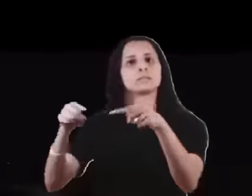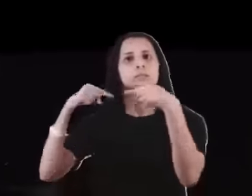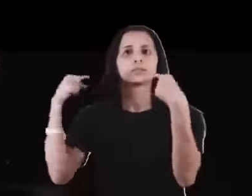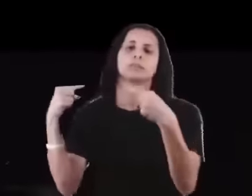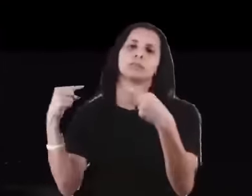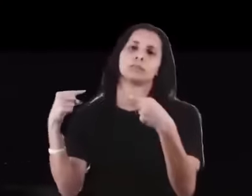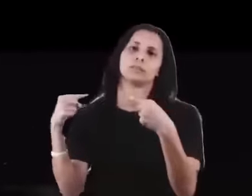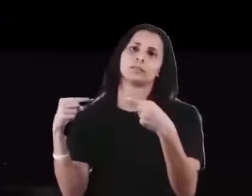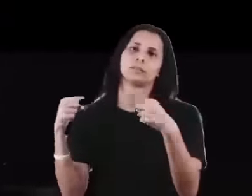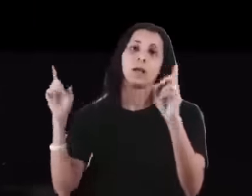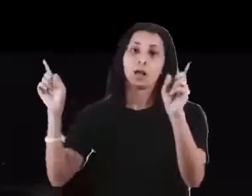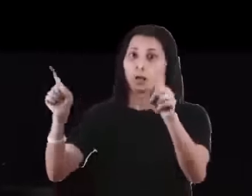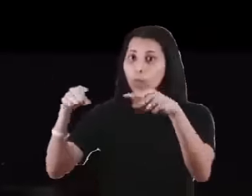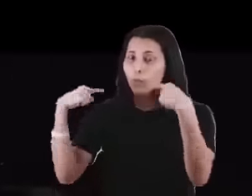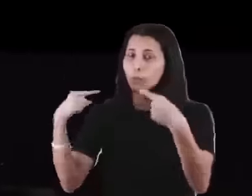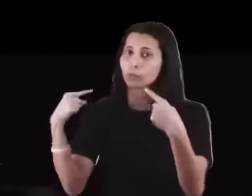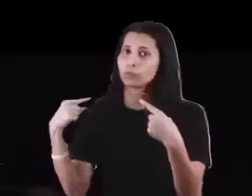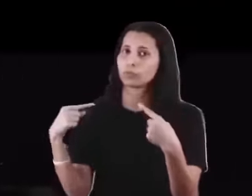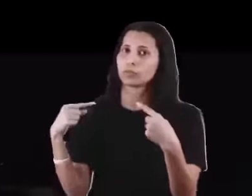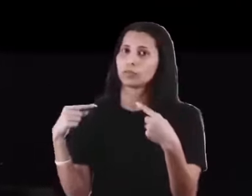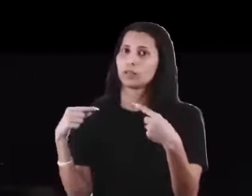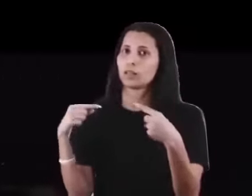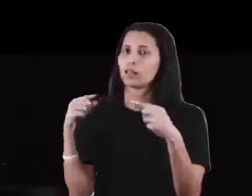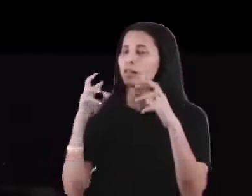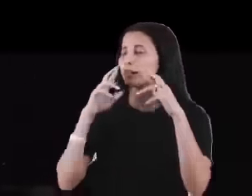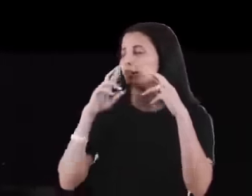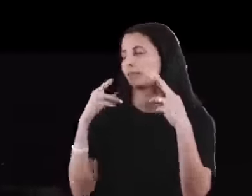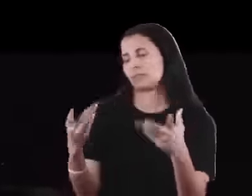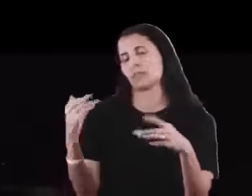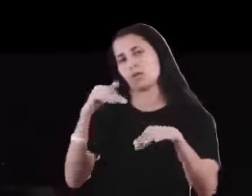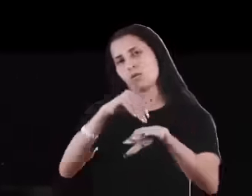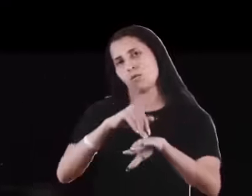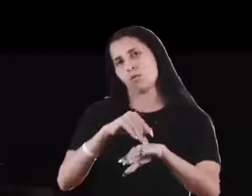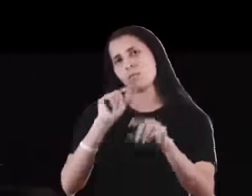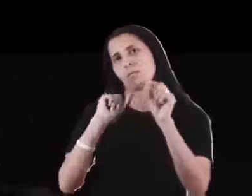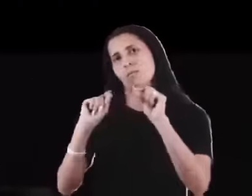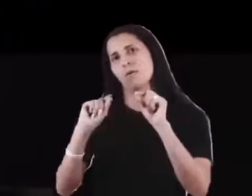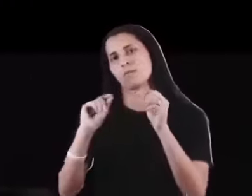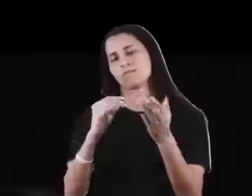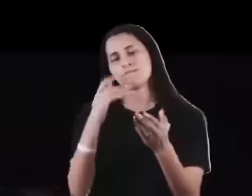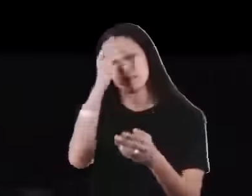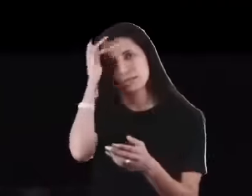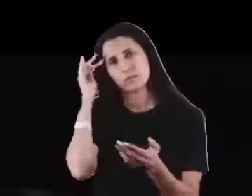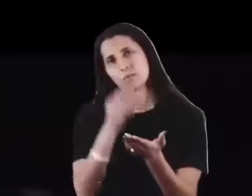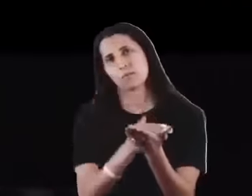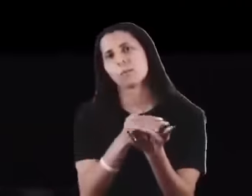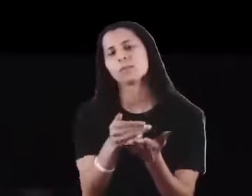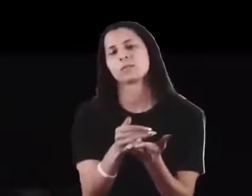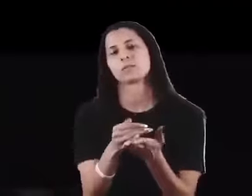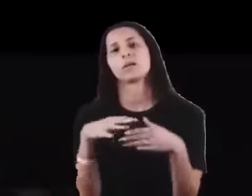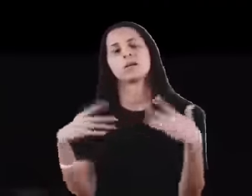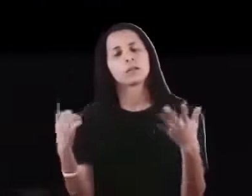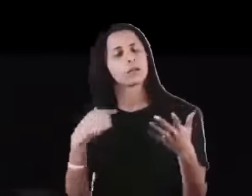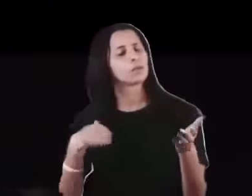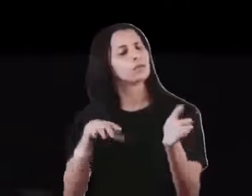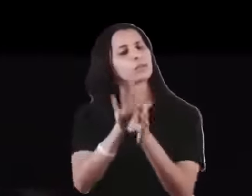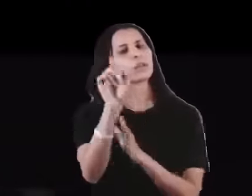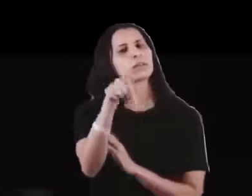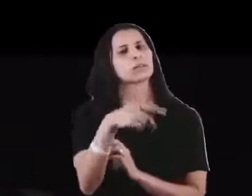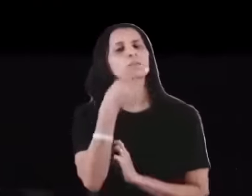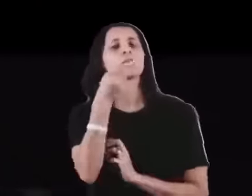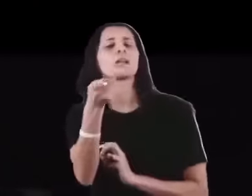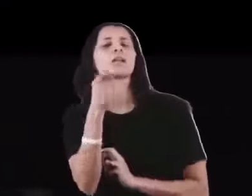a consequência é totalmente culpa de quem começou então eu vim aqui para te dizer que tão